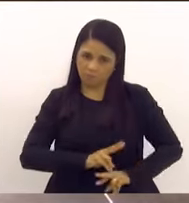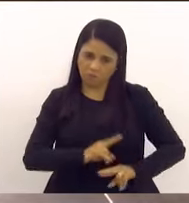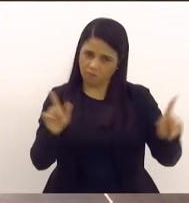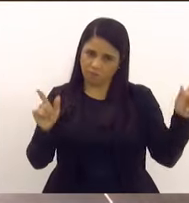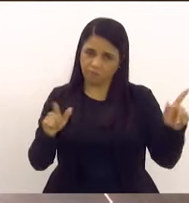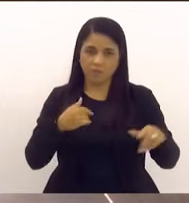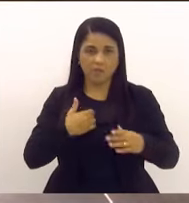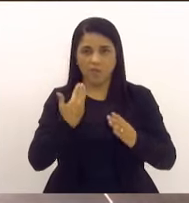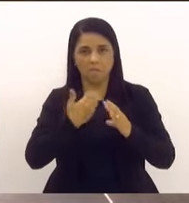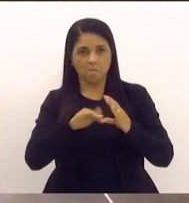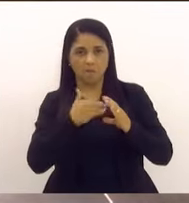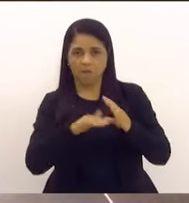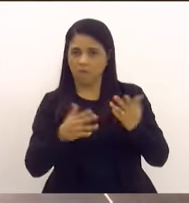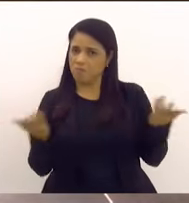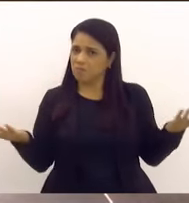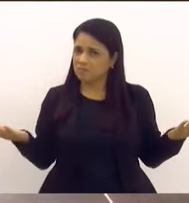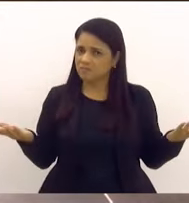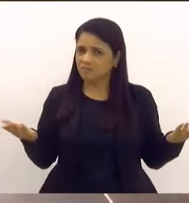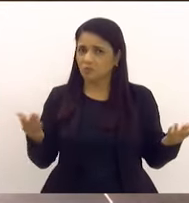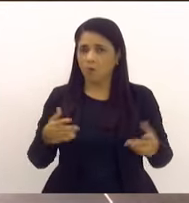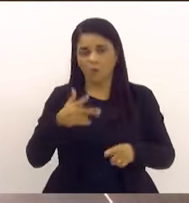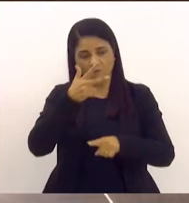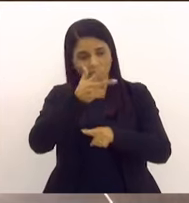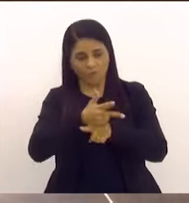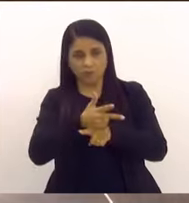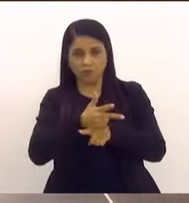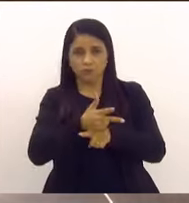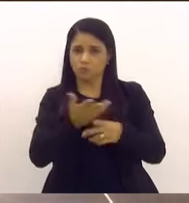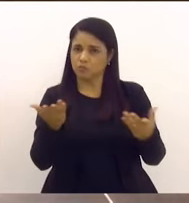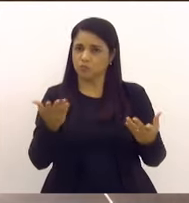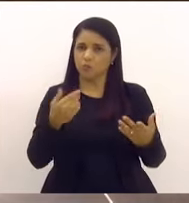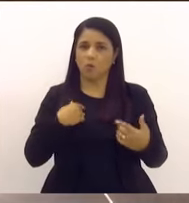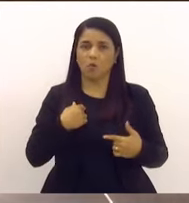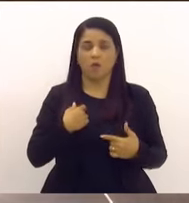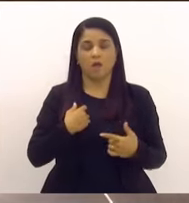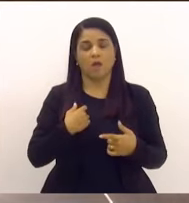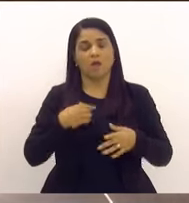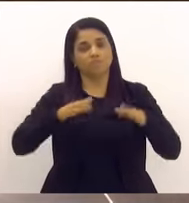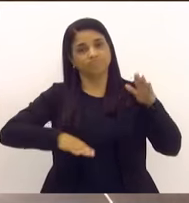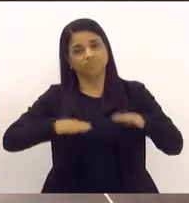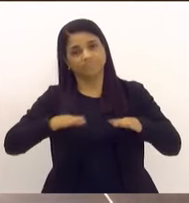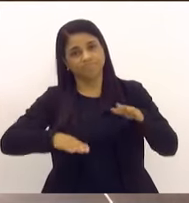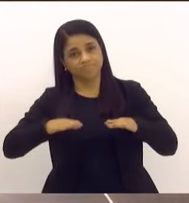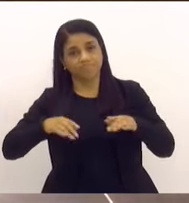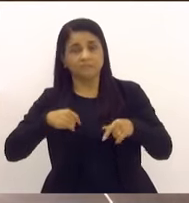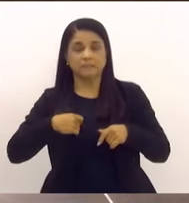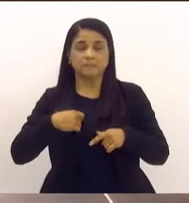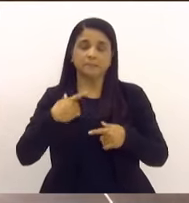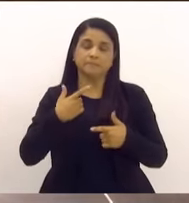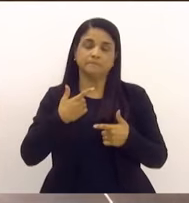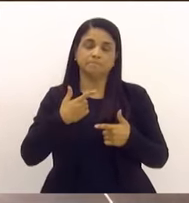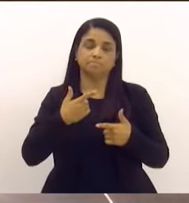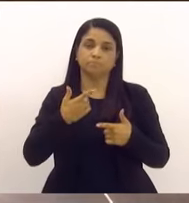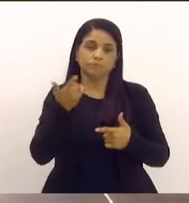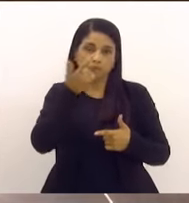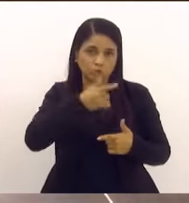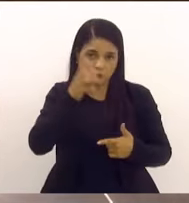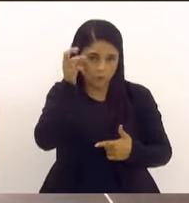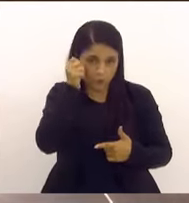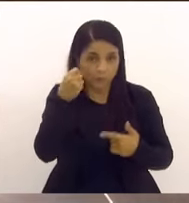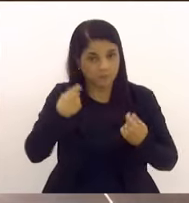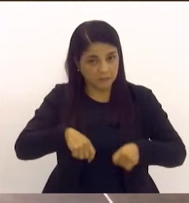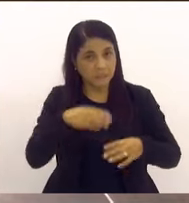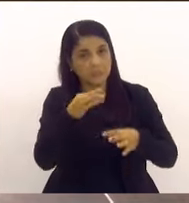responder e-mail, ou assistir vídeo, a não ser que esteja com insônia, e aí já é um problema que tem que ser tratado também. É